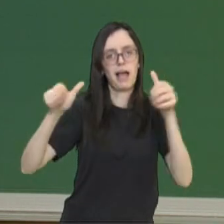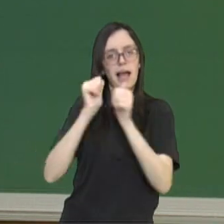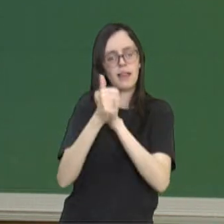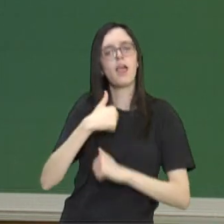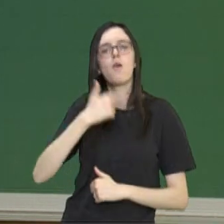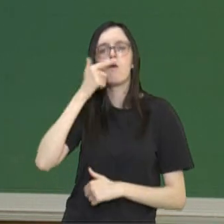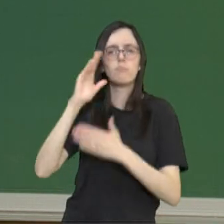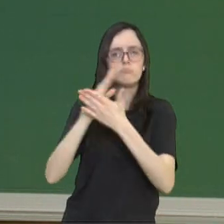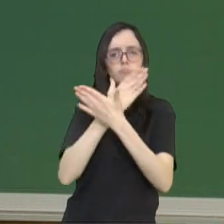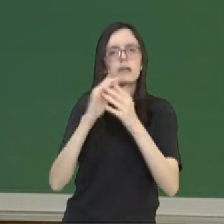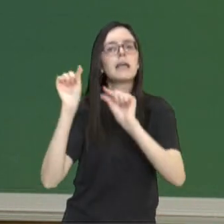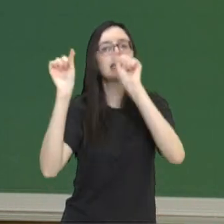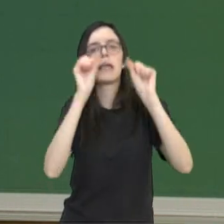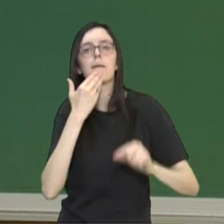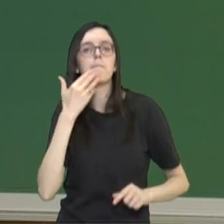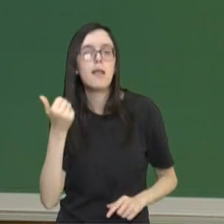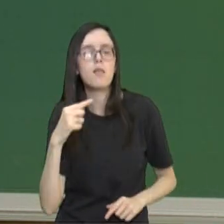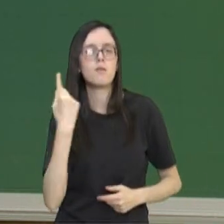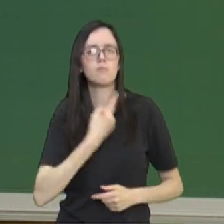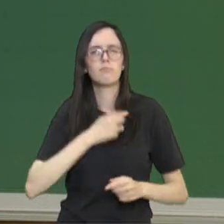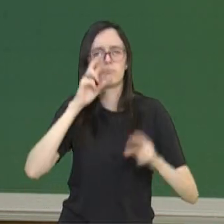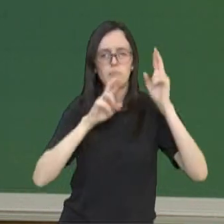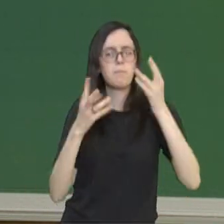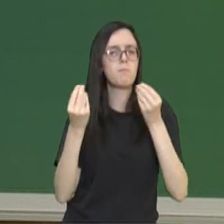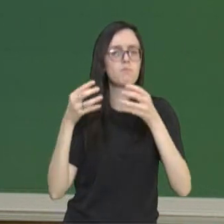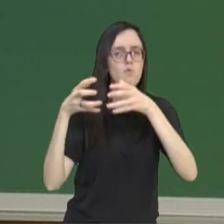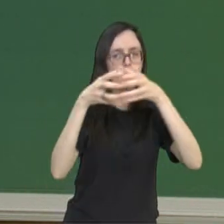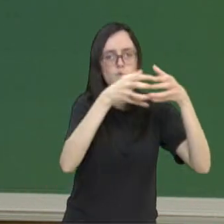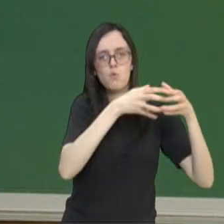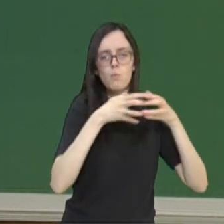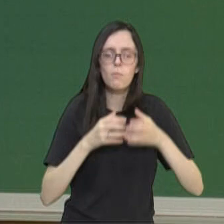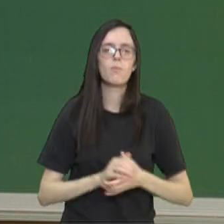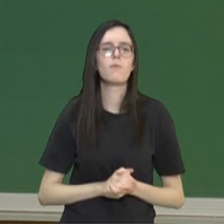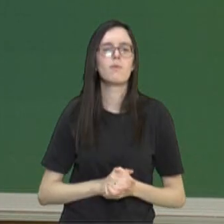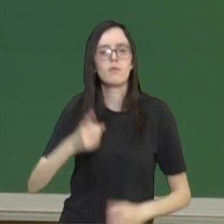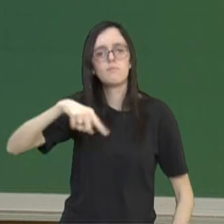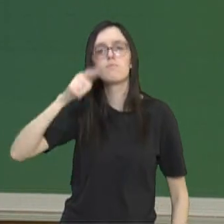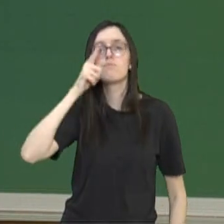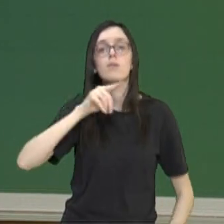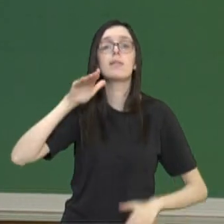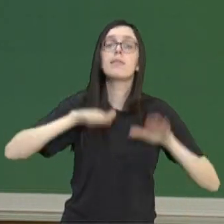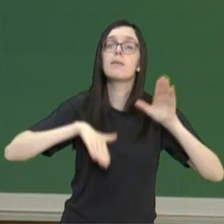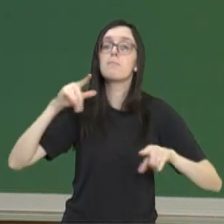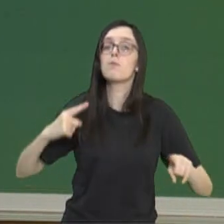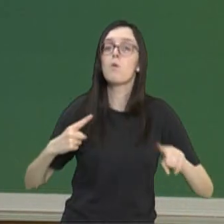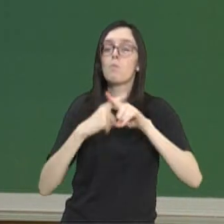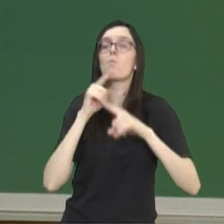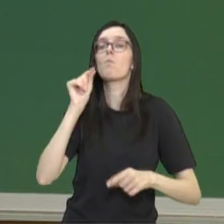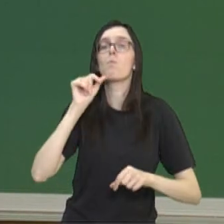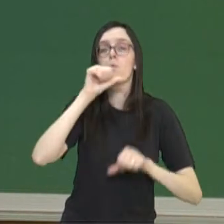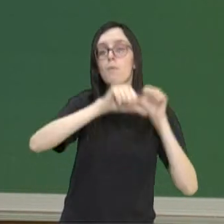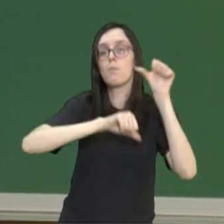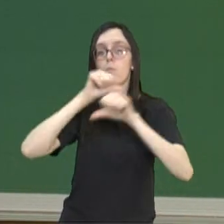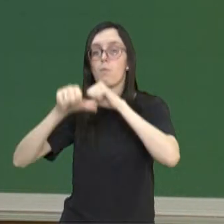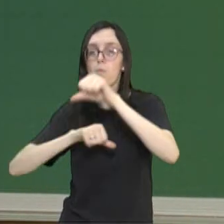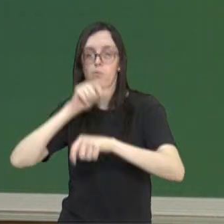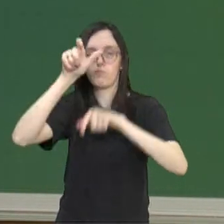8 zagueiros, 8 meio-campistas, porque daí consegue, né? Como o futebol, ele é um esporte de